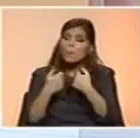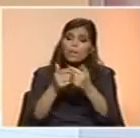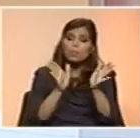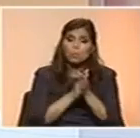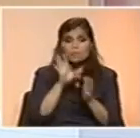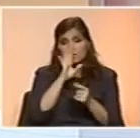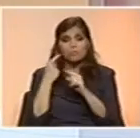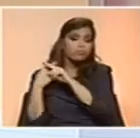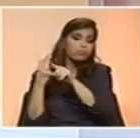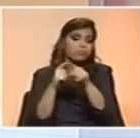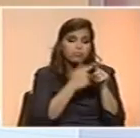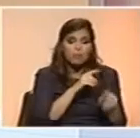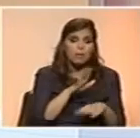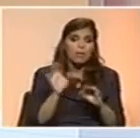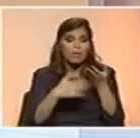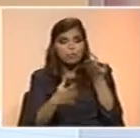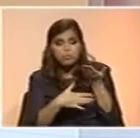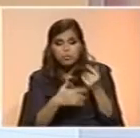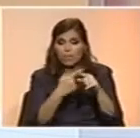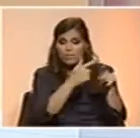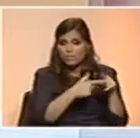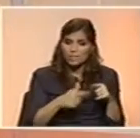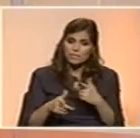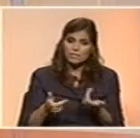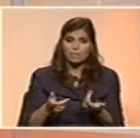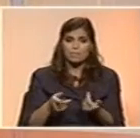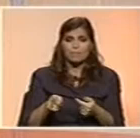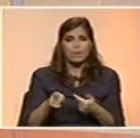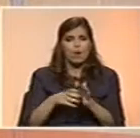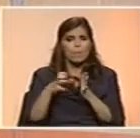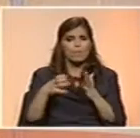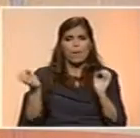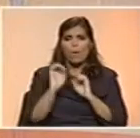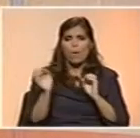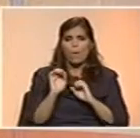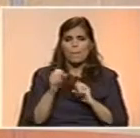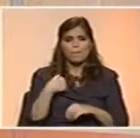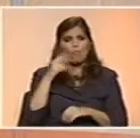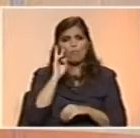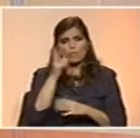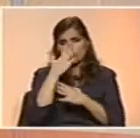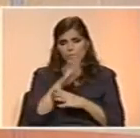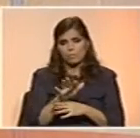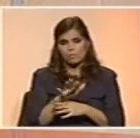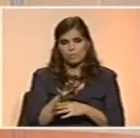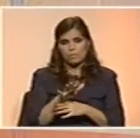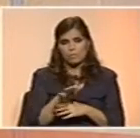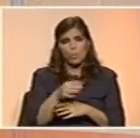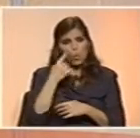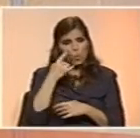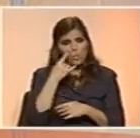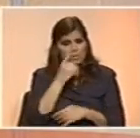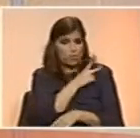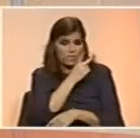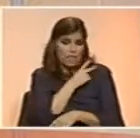de refeições diferentes. Embora isso não será muito complicado. Eu vejo, por exemplo, que é o contexto que eu conheço melhor das